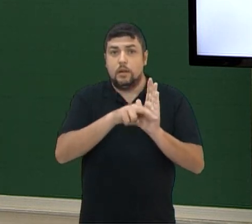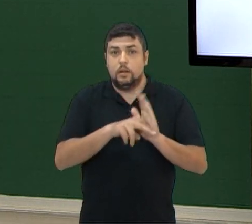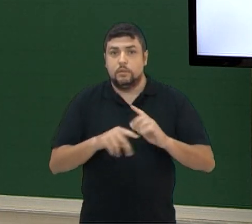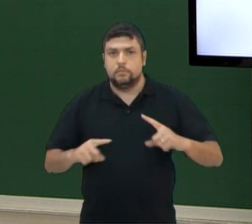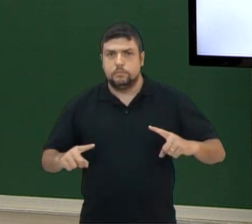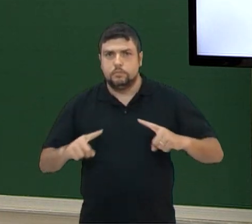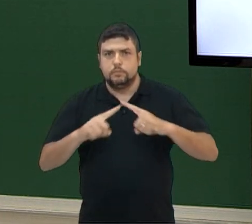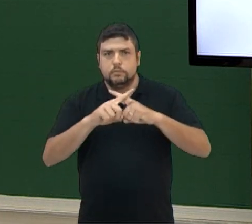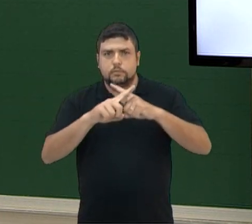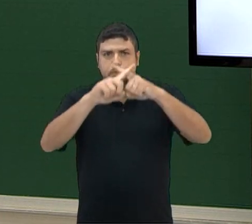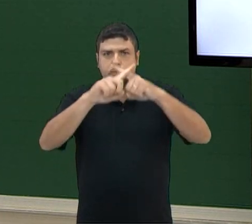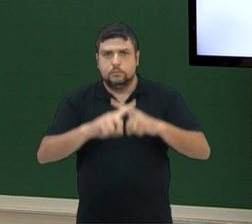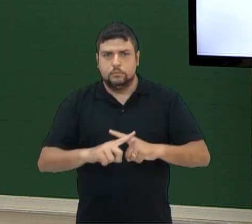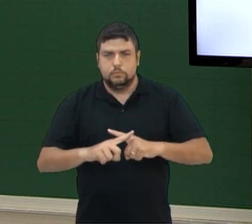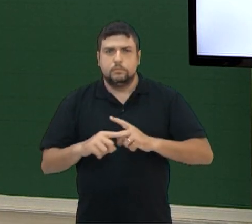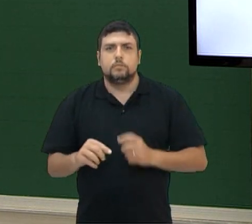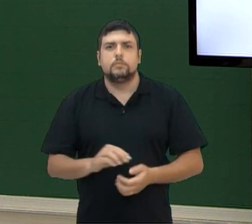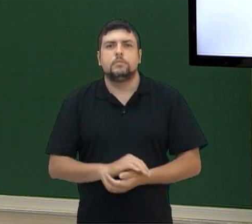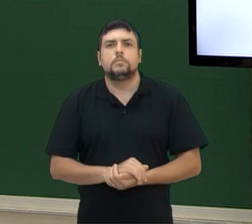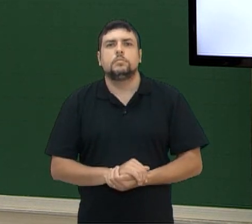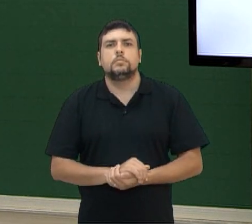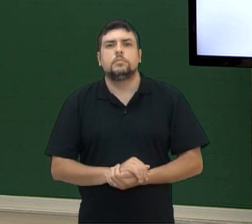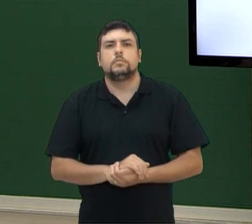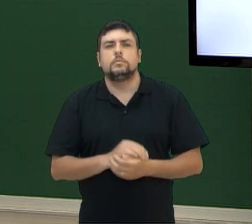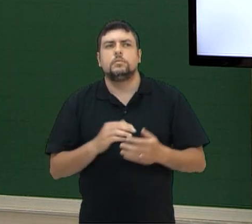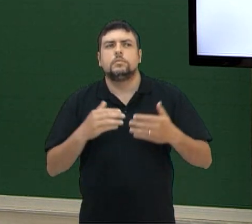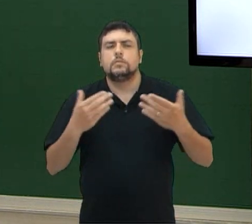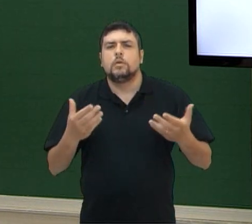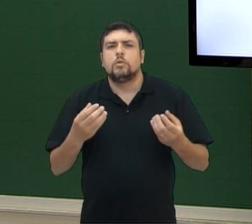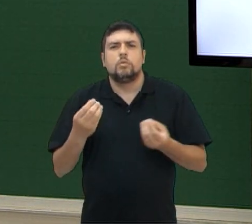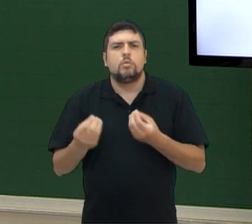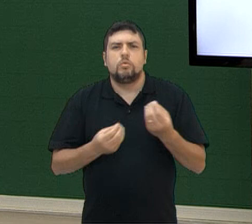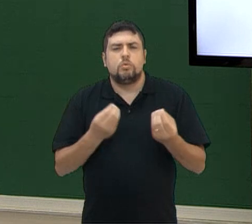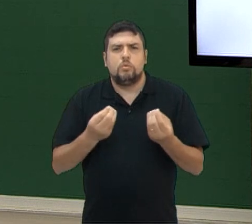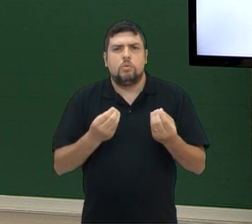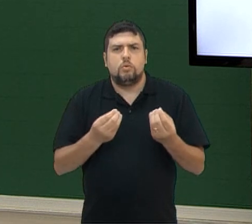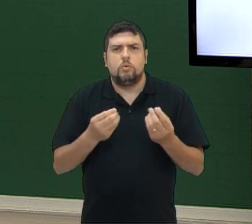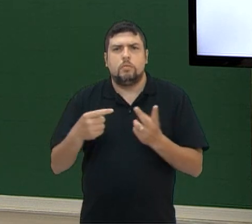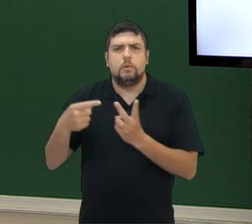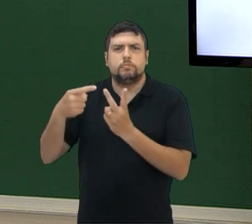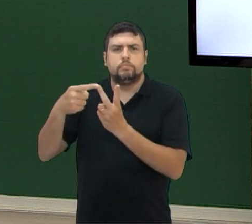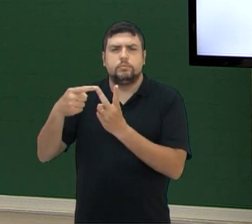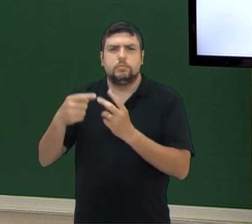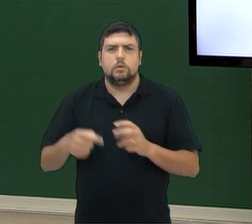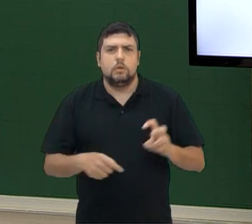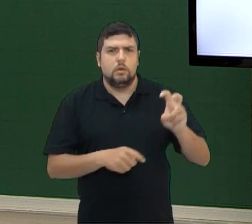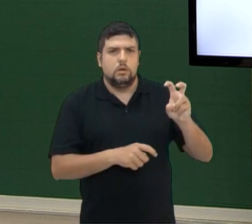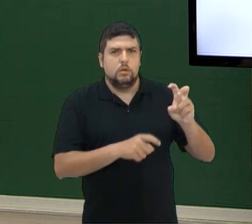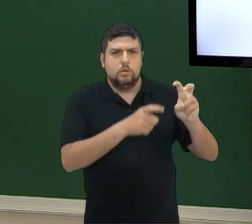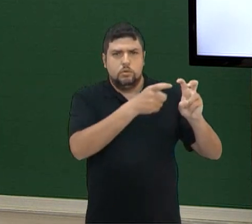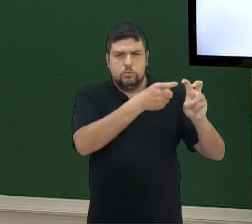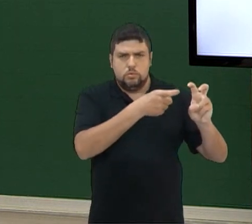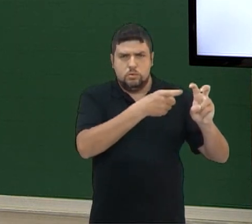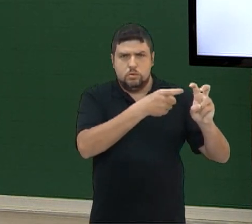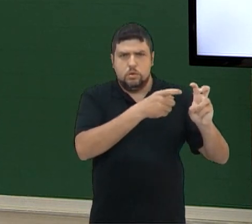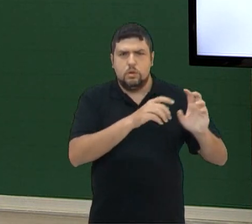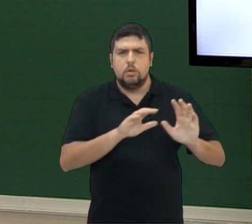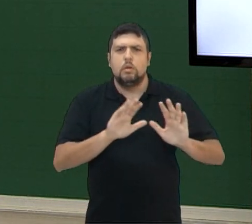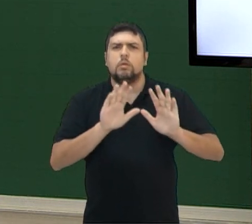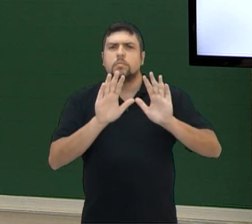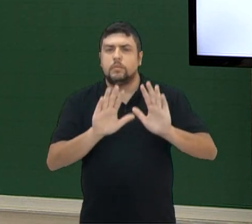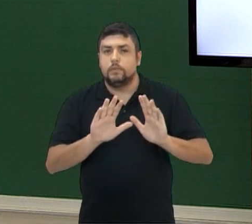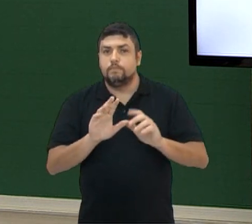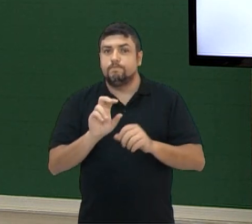5x. E agora, como é que eu continuo essa operação? Aqui, tranquilo, né? 5x. Só cuidado com